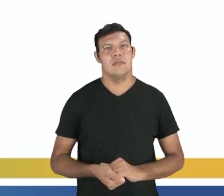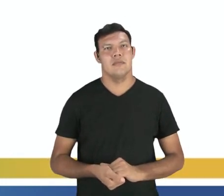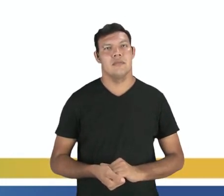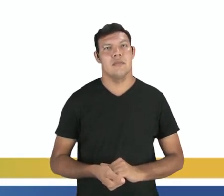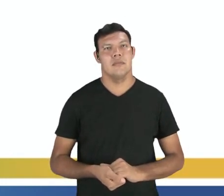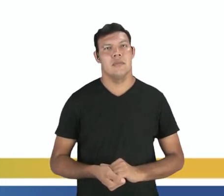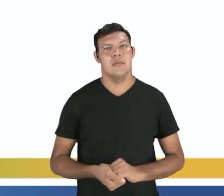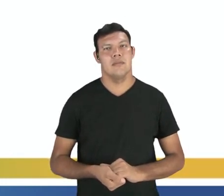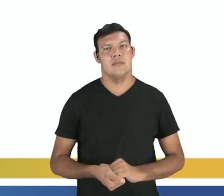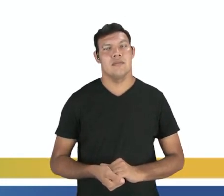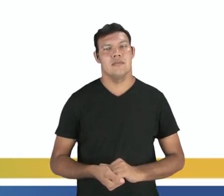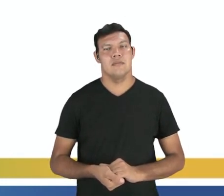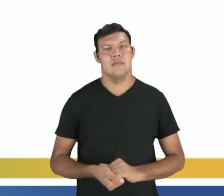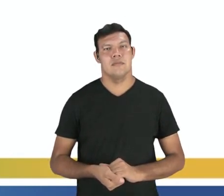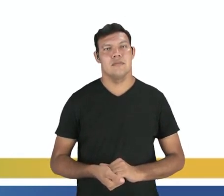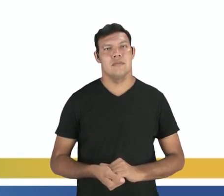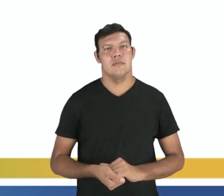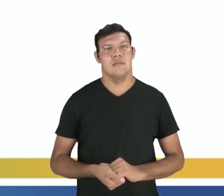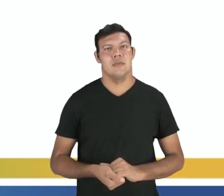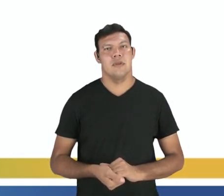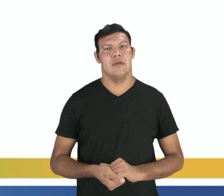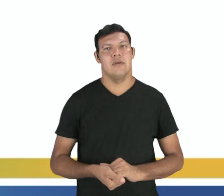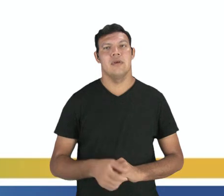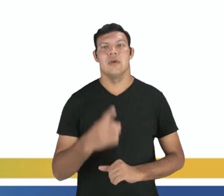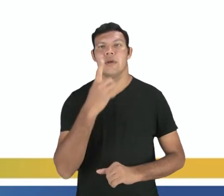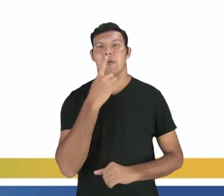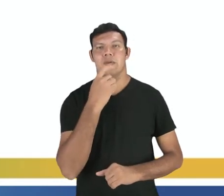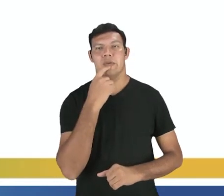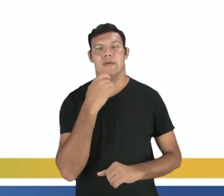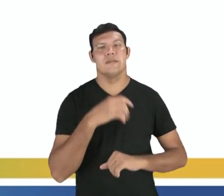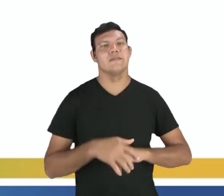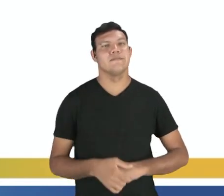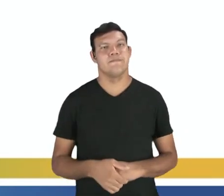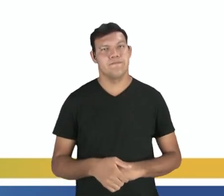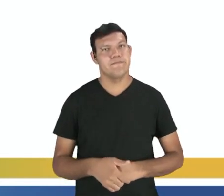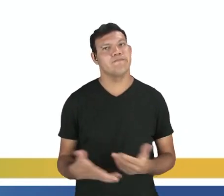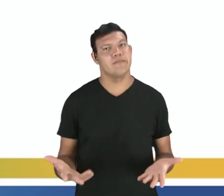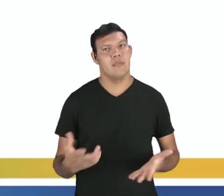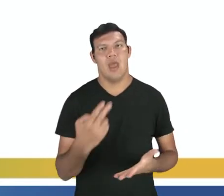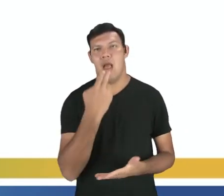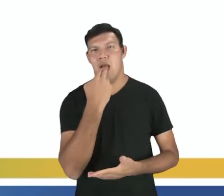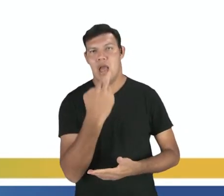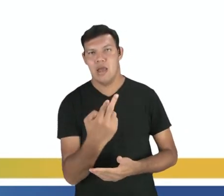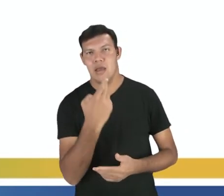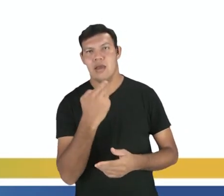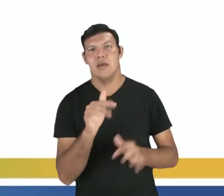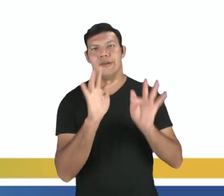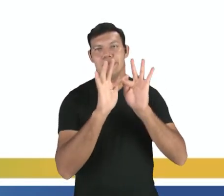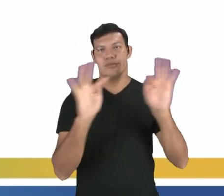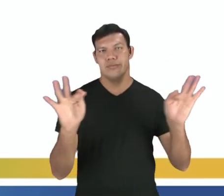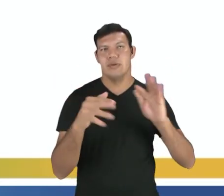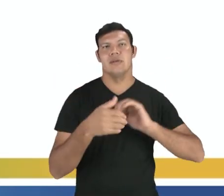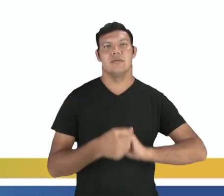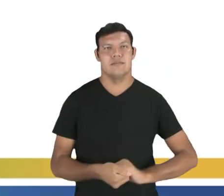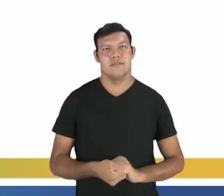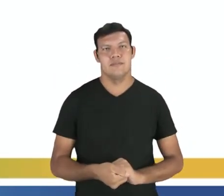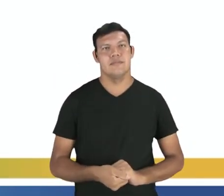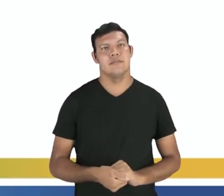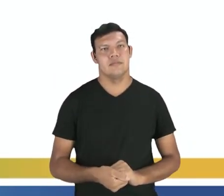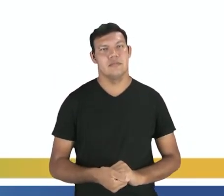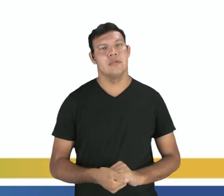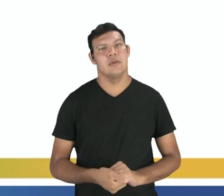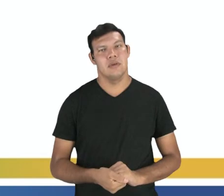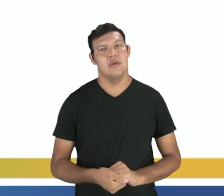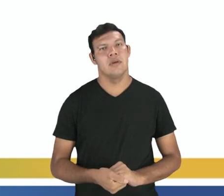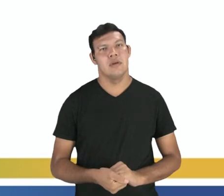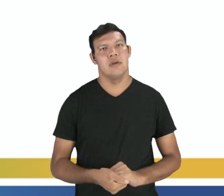red. No vermelho. Aí nós temos uma expressão idiomática. In the red. No